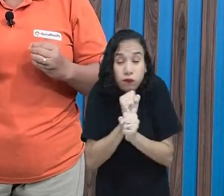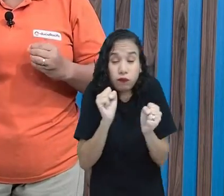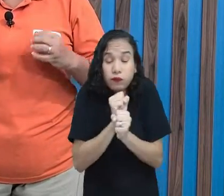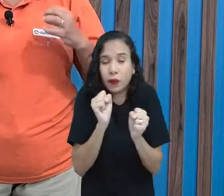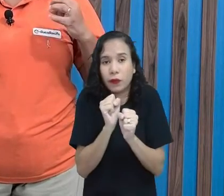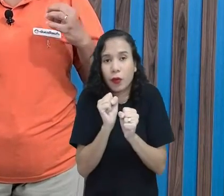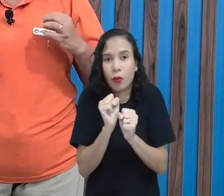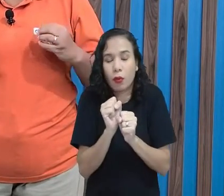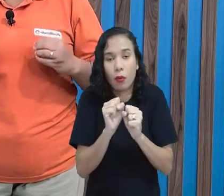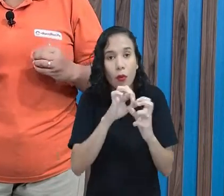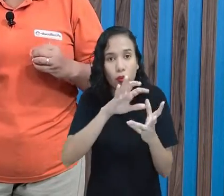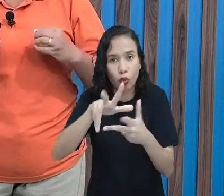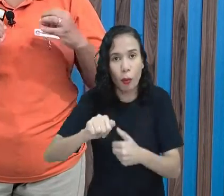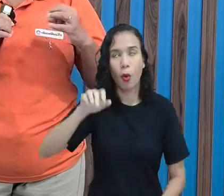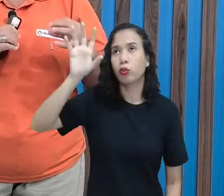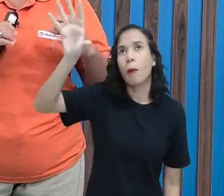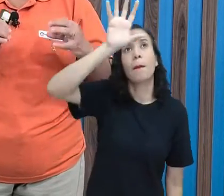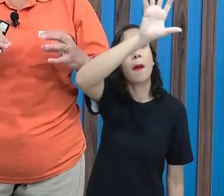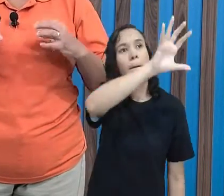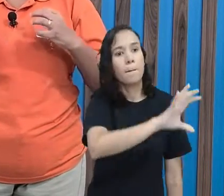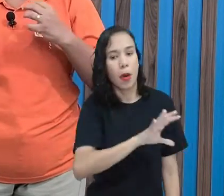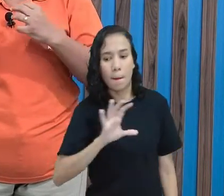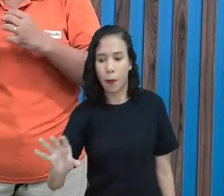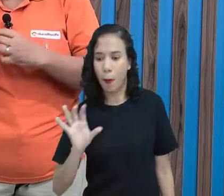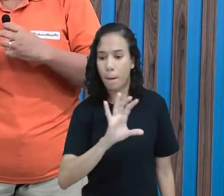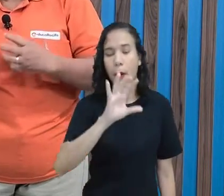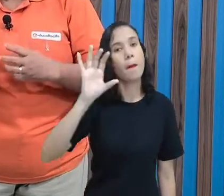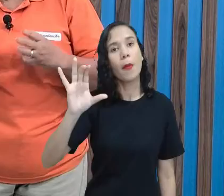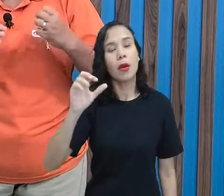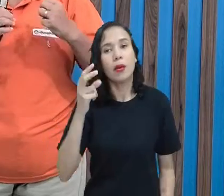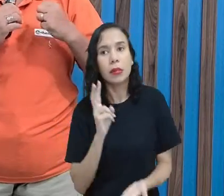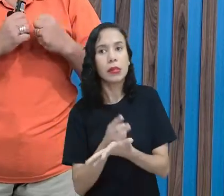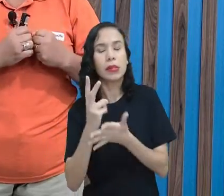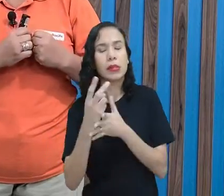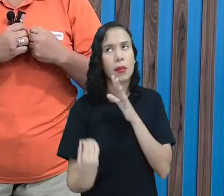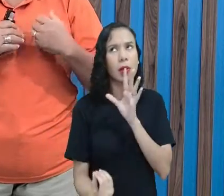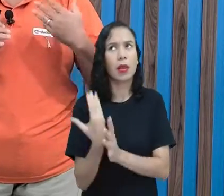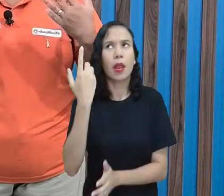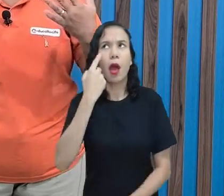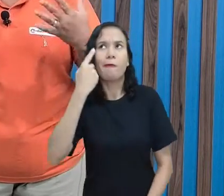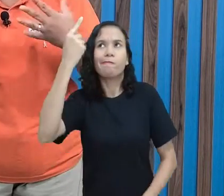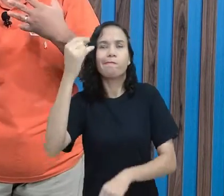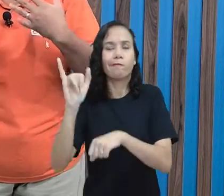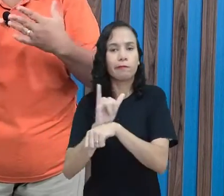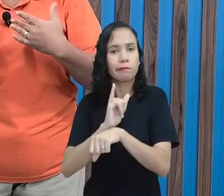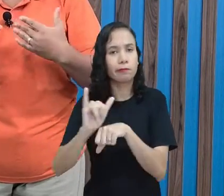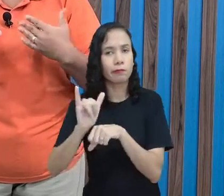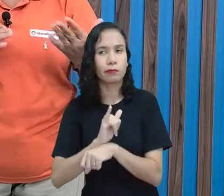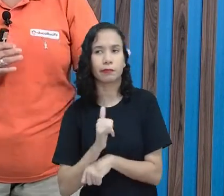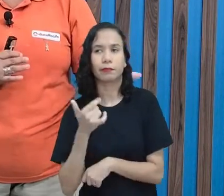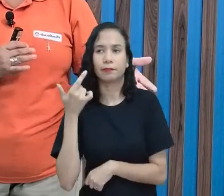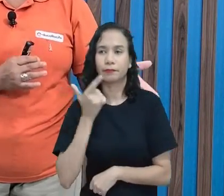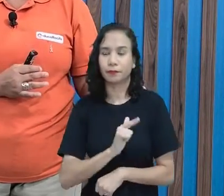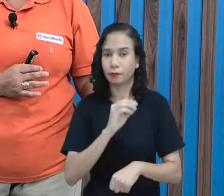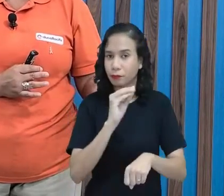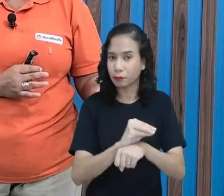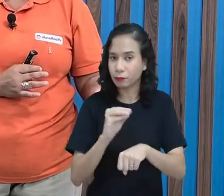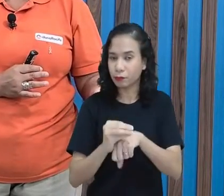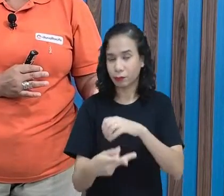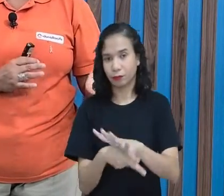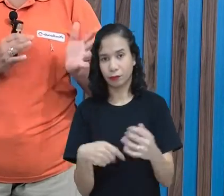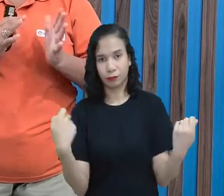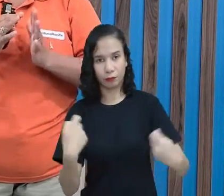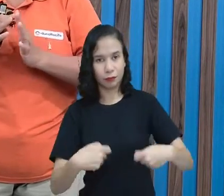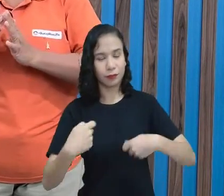os lugares, você estará sempre desenvolvendo algo para cuidar e satisfazer as suas